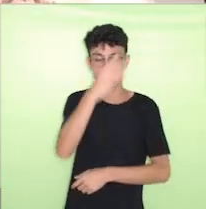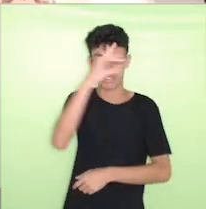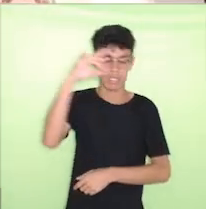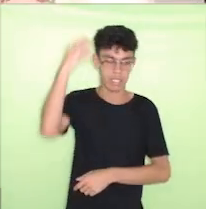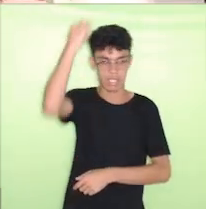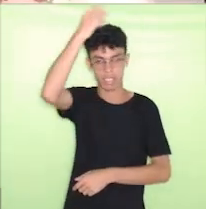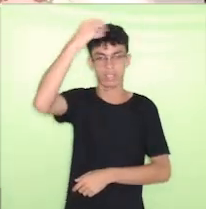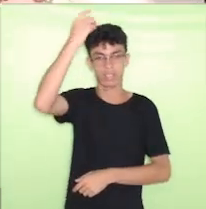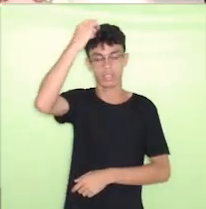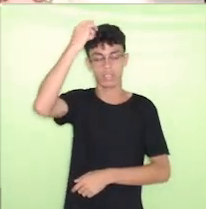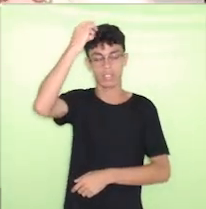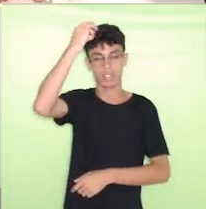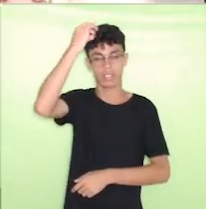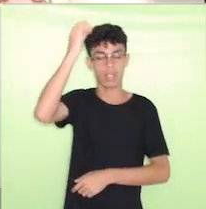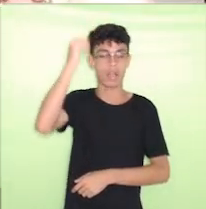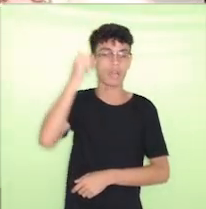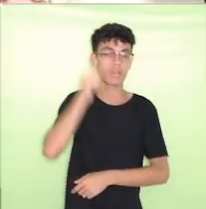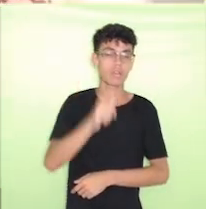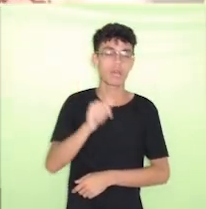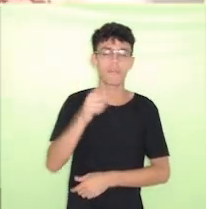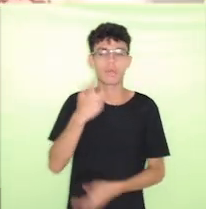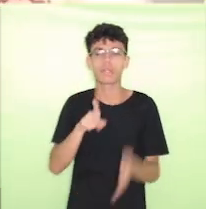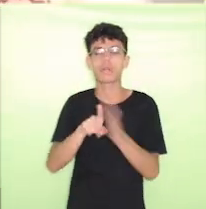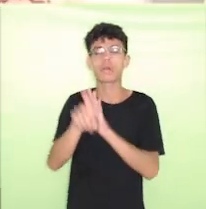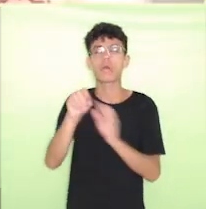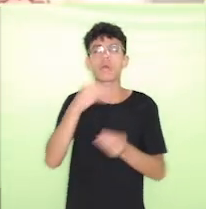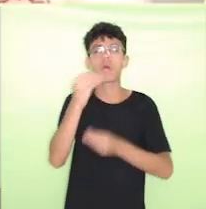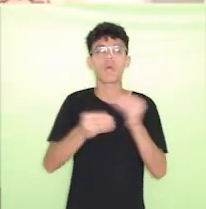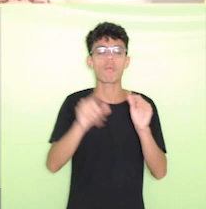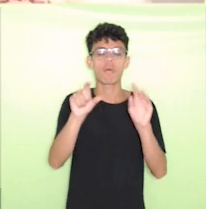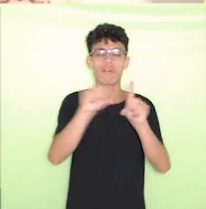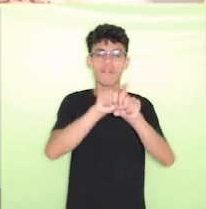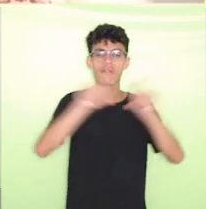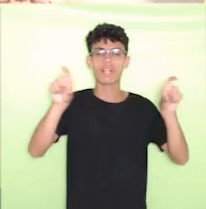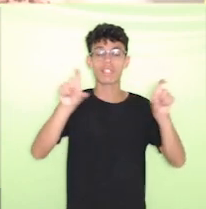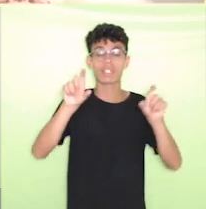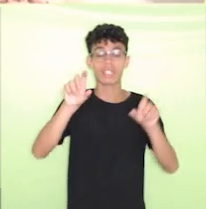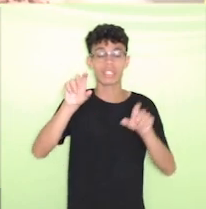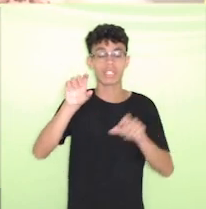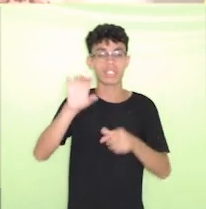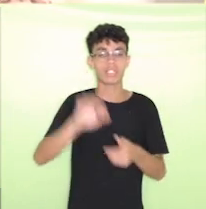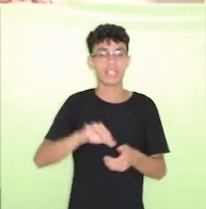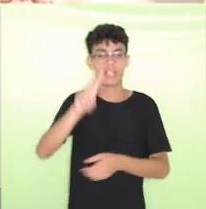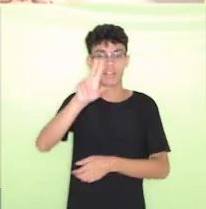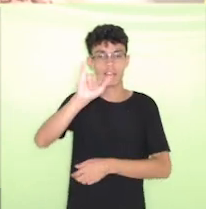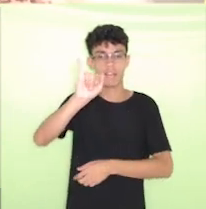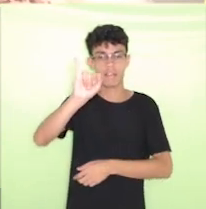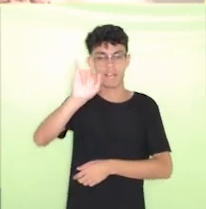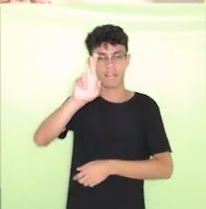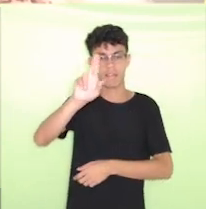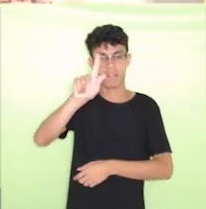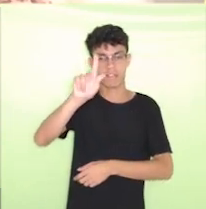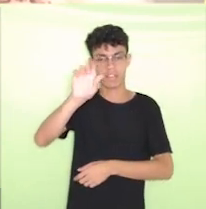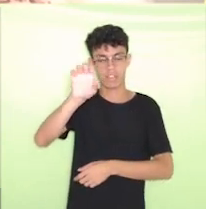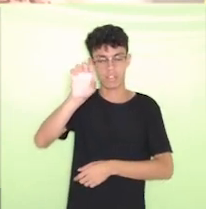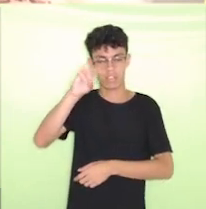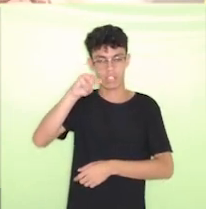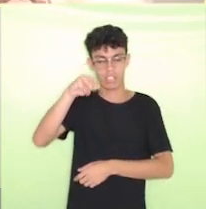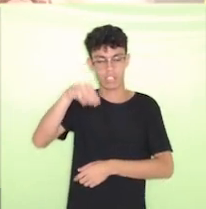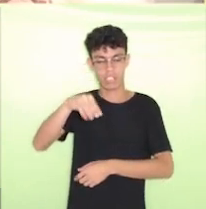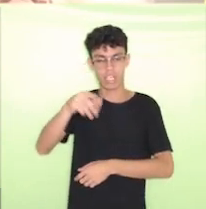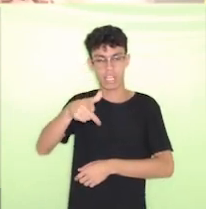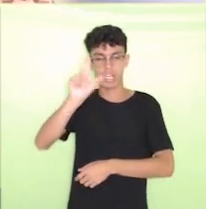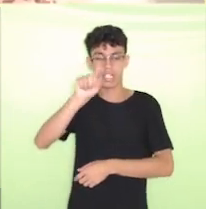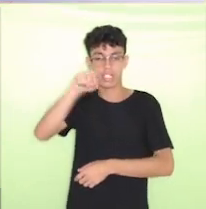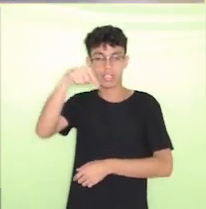Senhora? Eu perguntei como é possível existir a frase Nossa Senhora foi virgem antes do parto, no parto e depois do